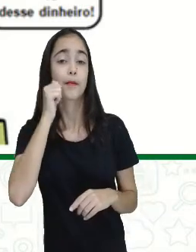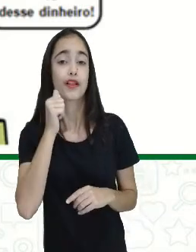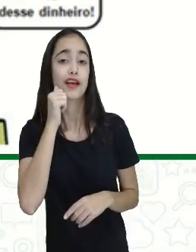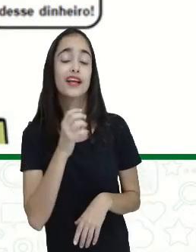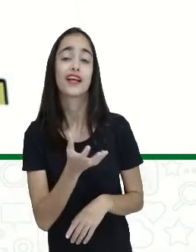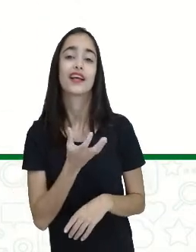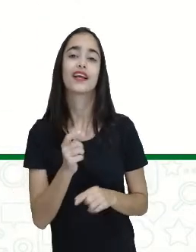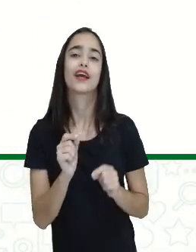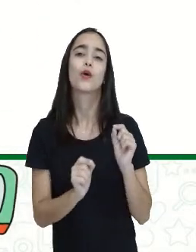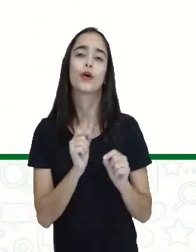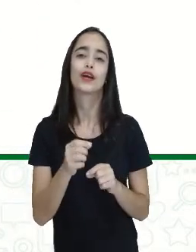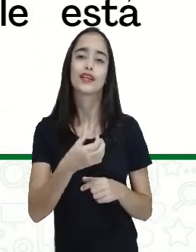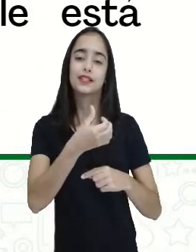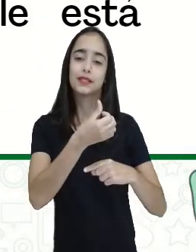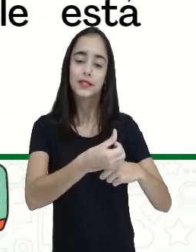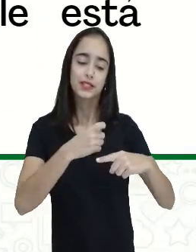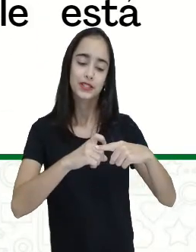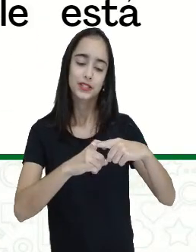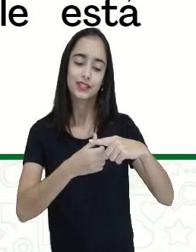6/15.